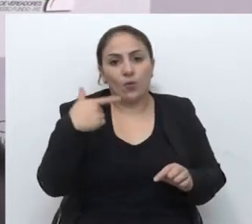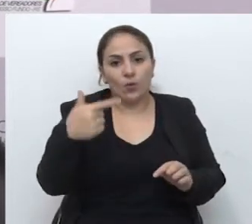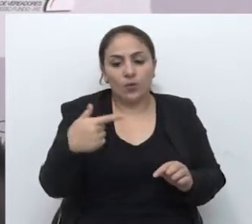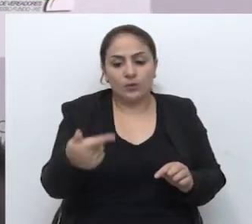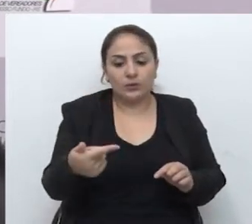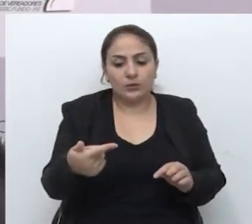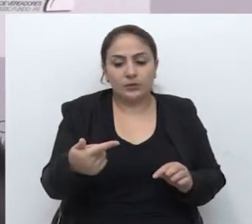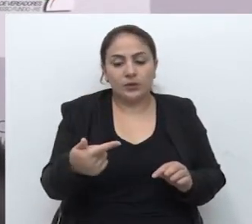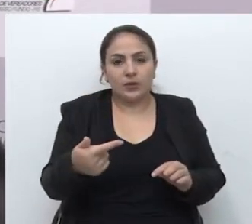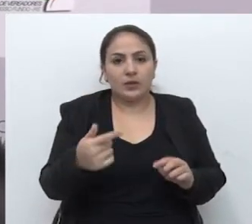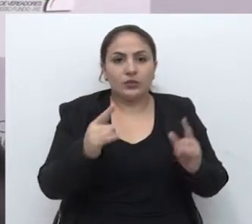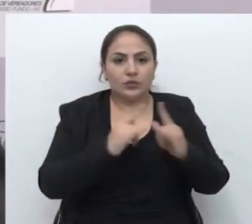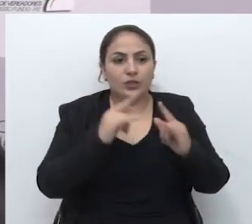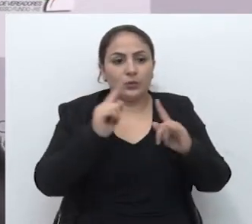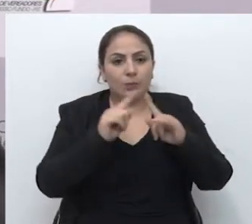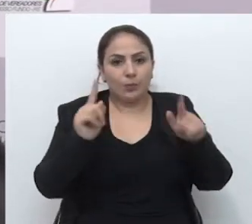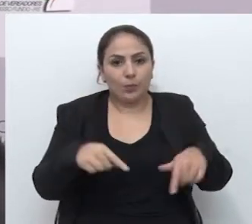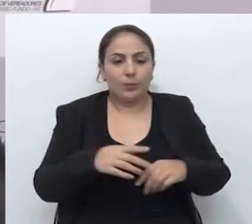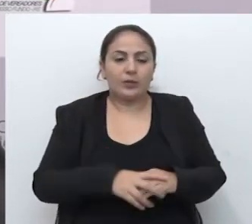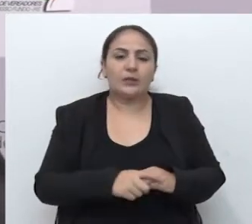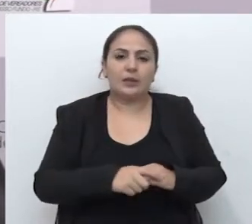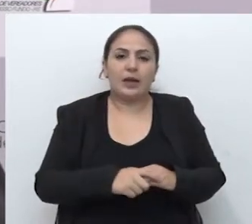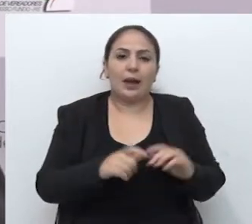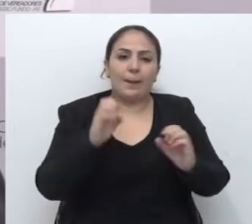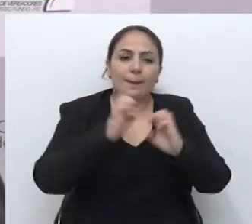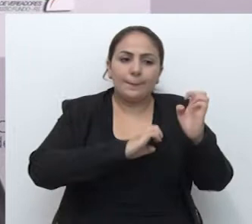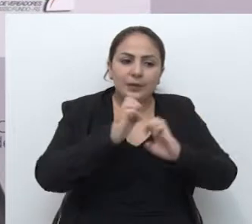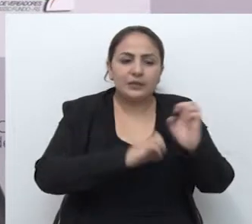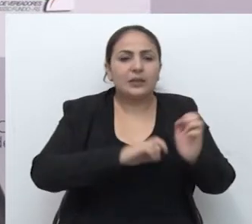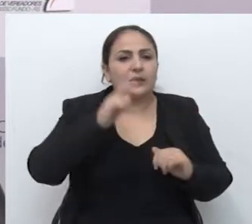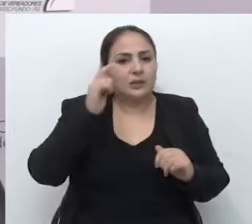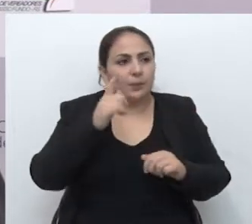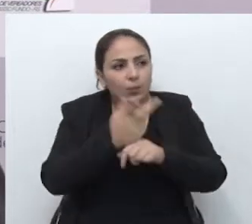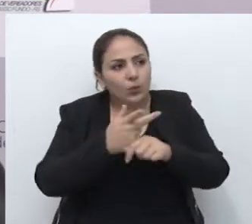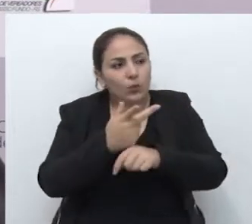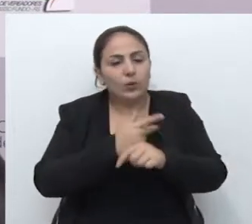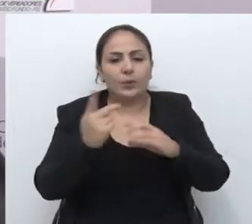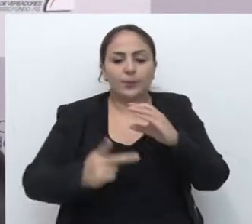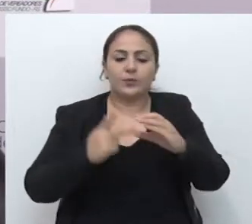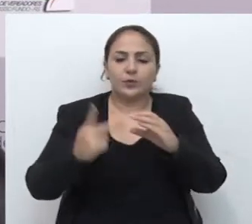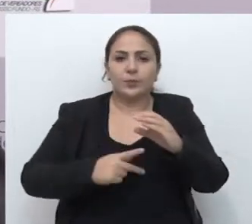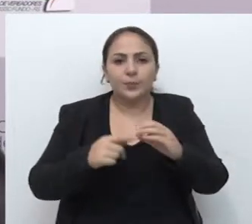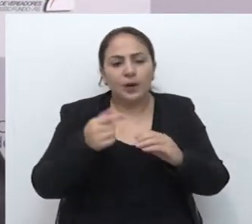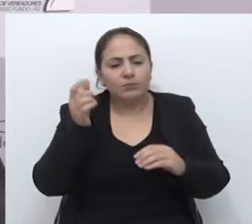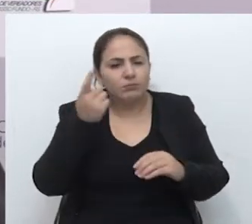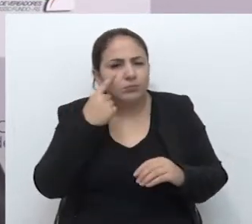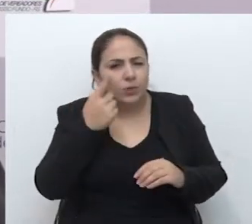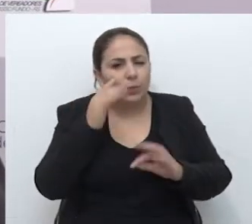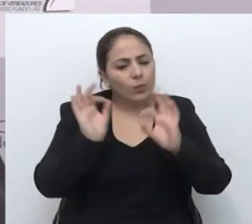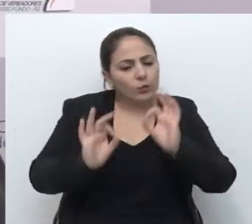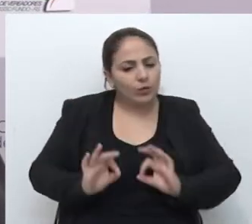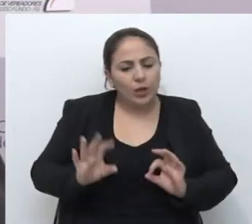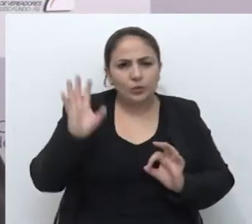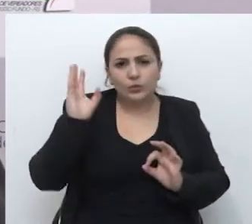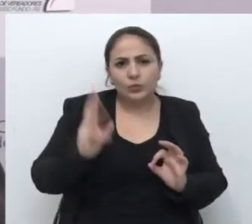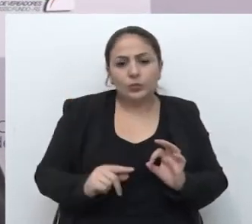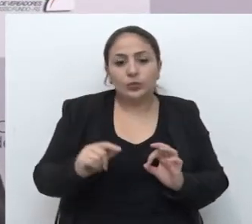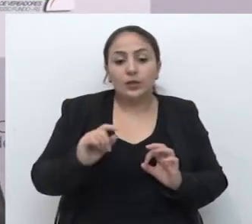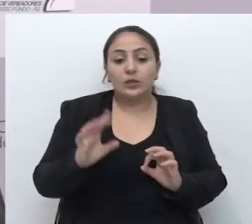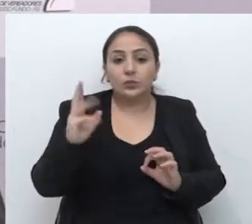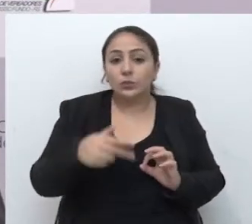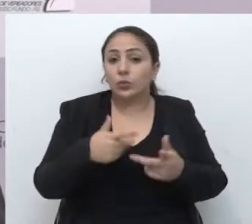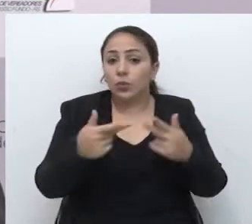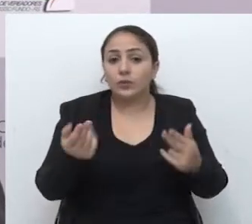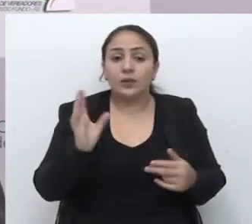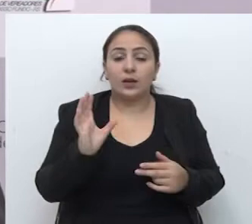outros órgãos públicos. Os empresários que procuram a Câmara para agilizar um projeto.